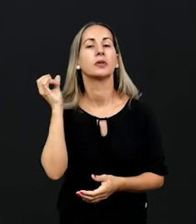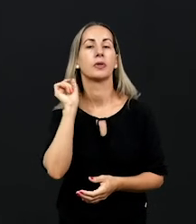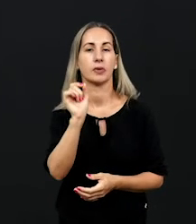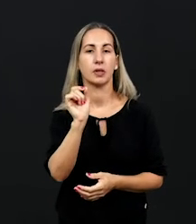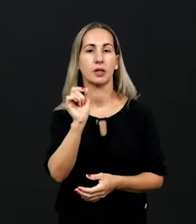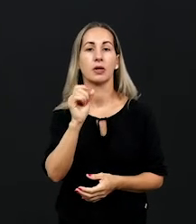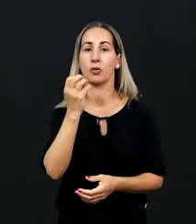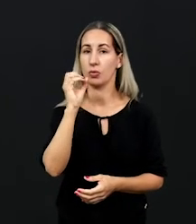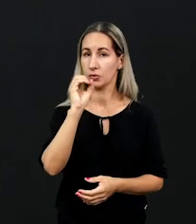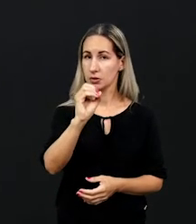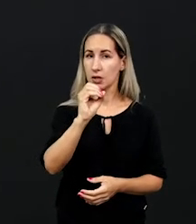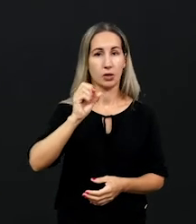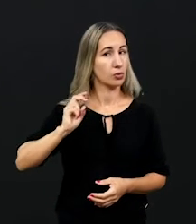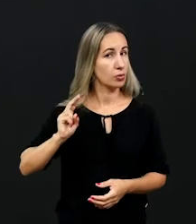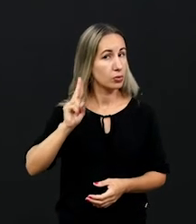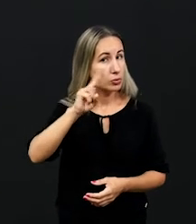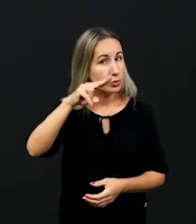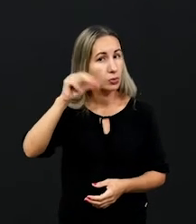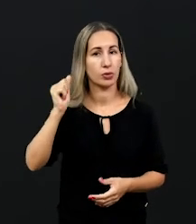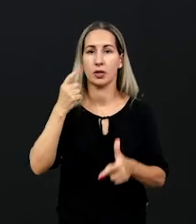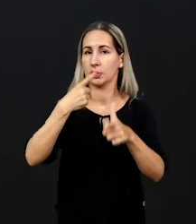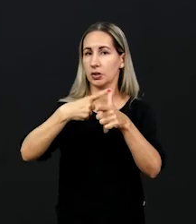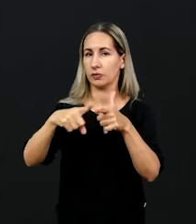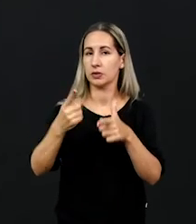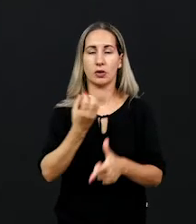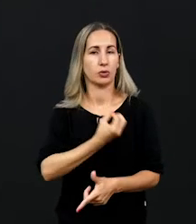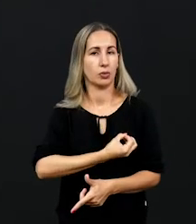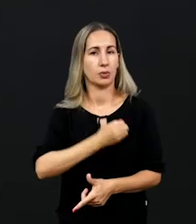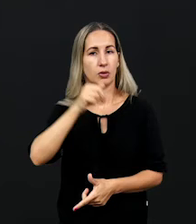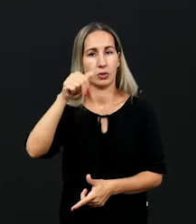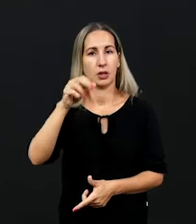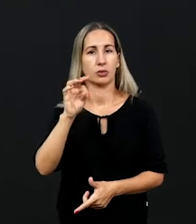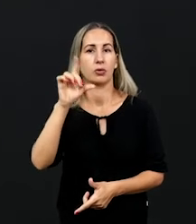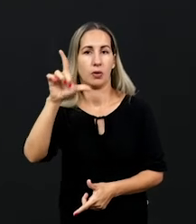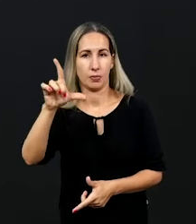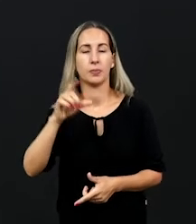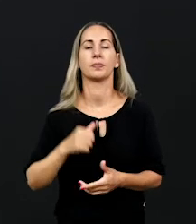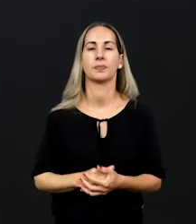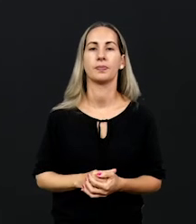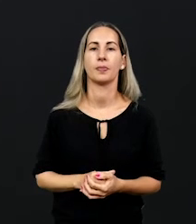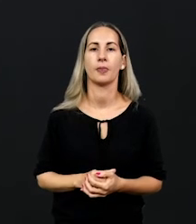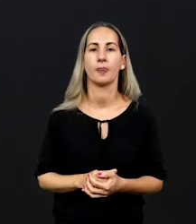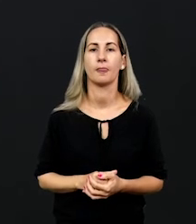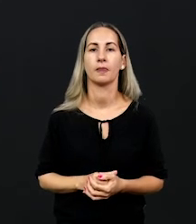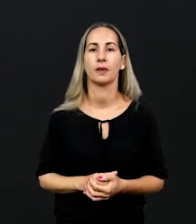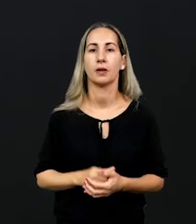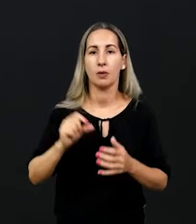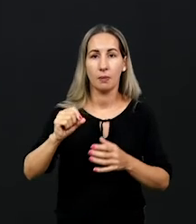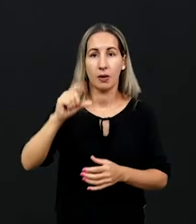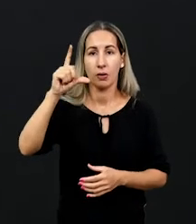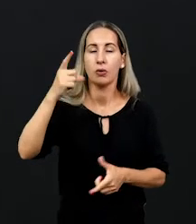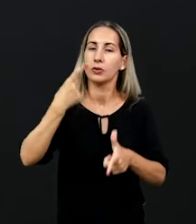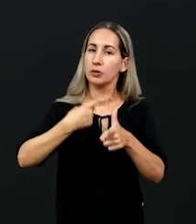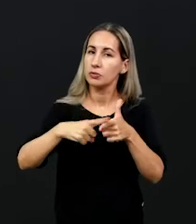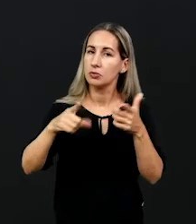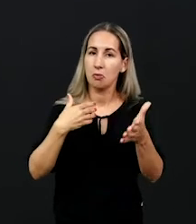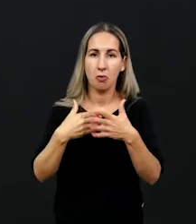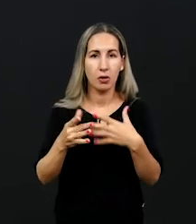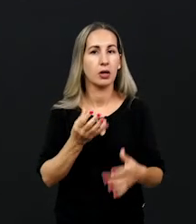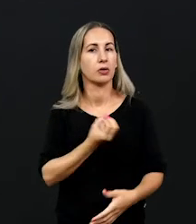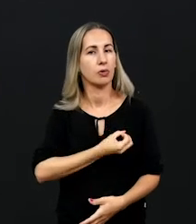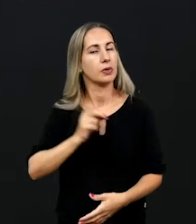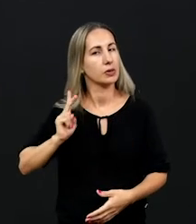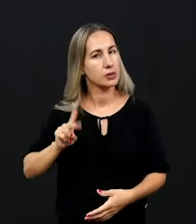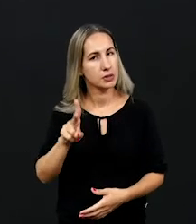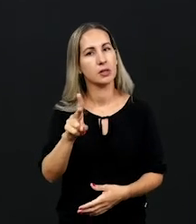que o 0 nunca será divisor de nenhum número natural. E o maior divisor de qualquer número